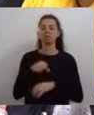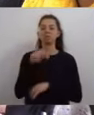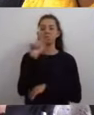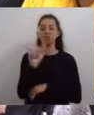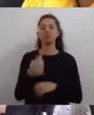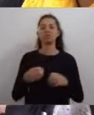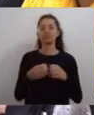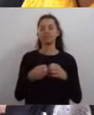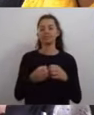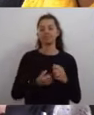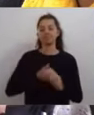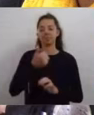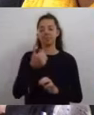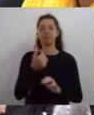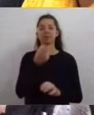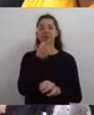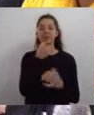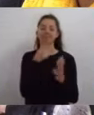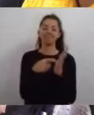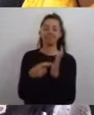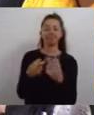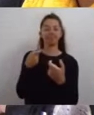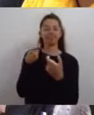adaptando-a às necessidades de concretização do Plano de Desenvolvimento